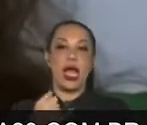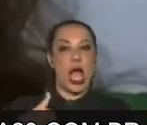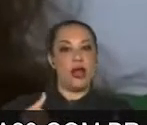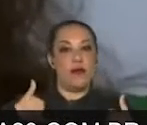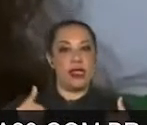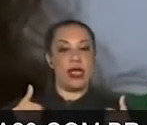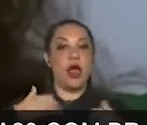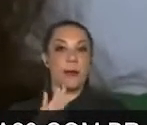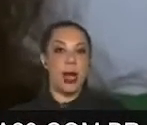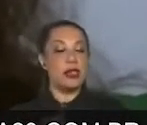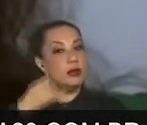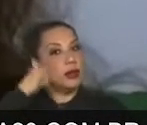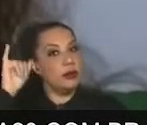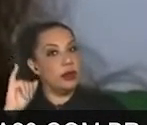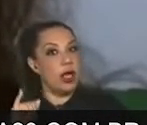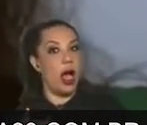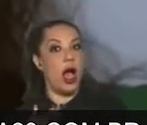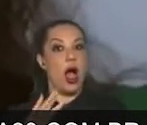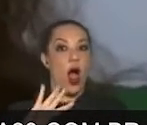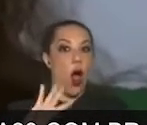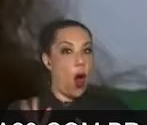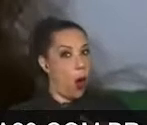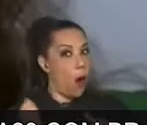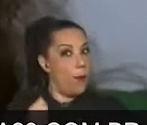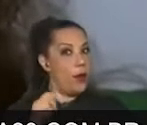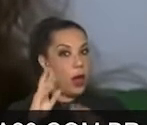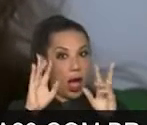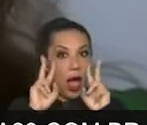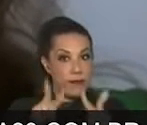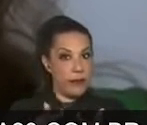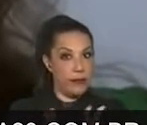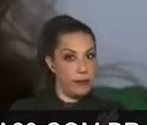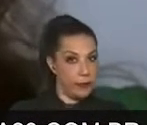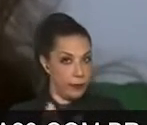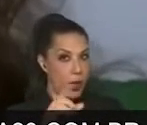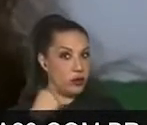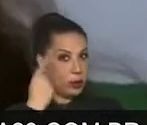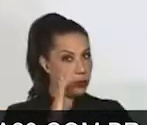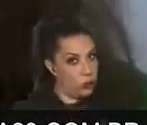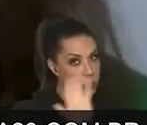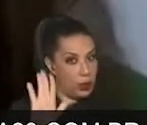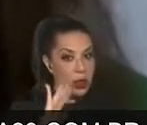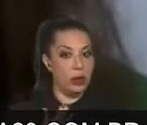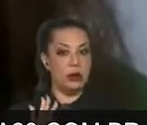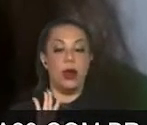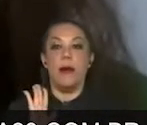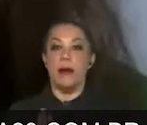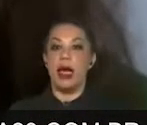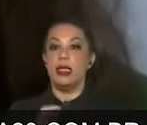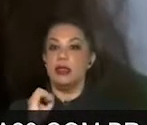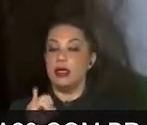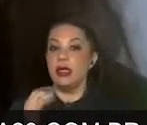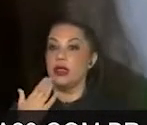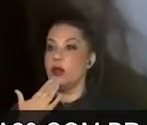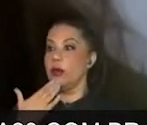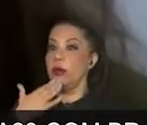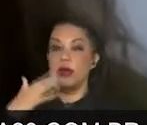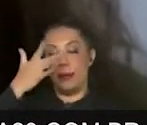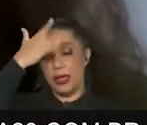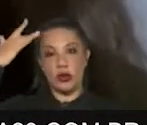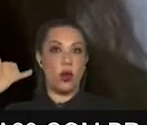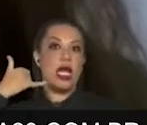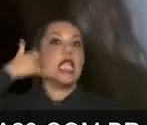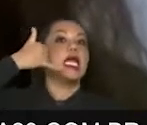E para evitar cair em fraudes, essa advogada recomenda alguns cuidados. Não são solicitadas informações pelo